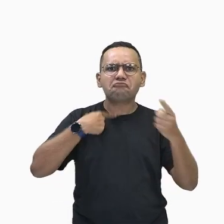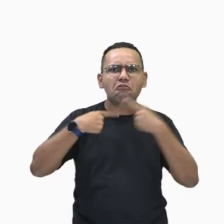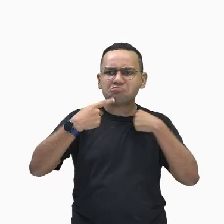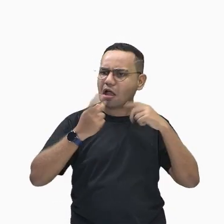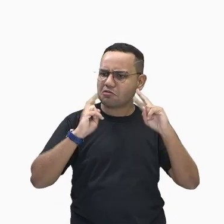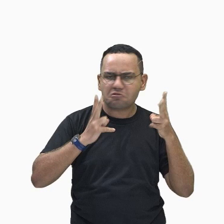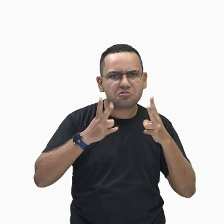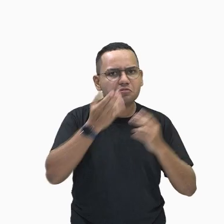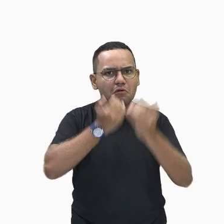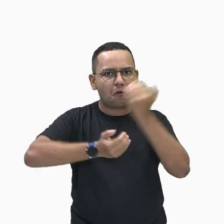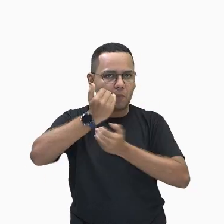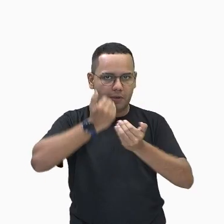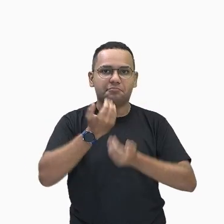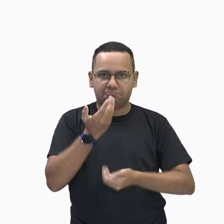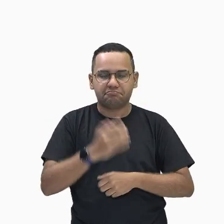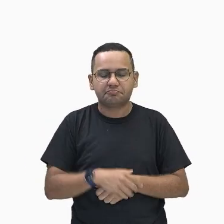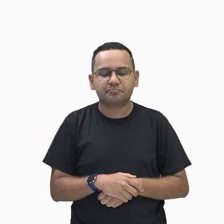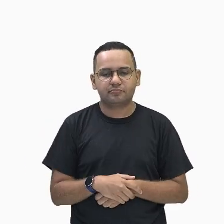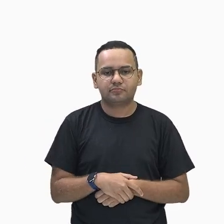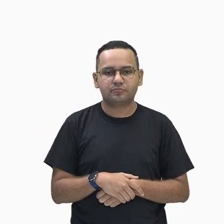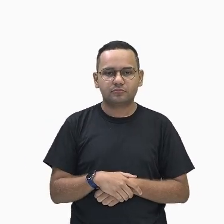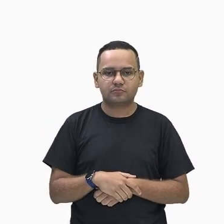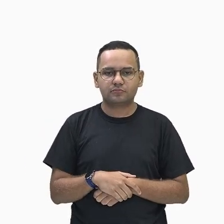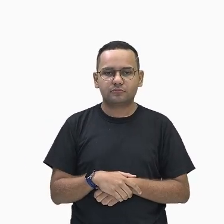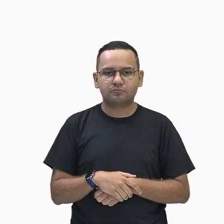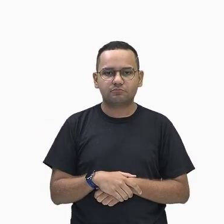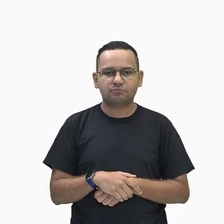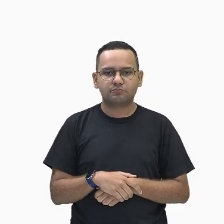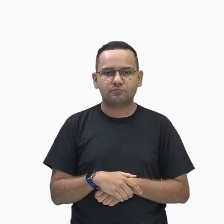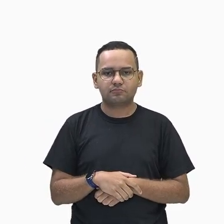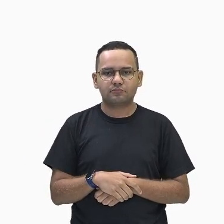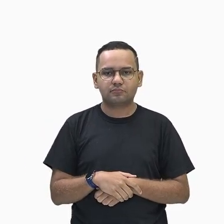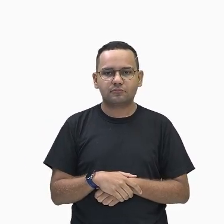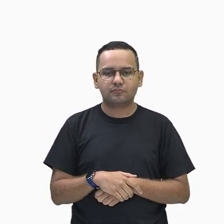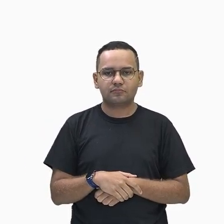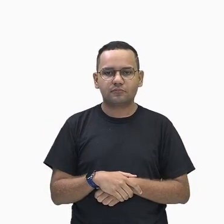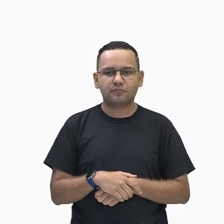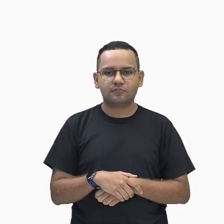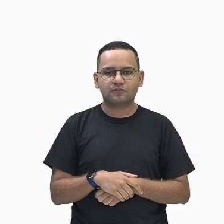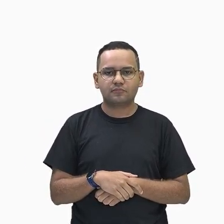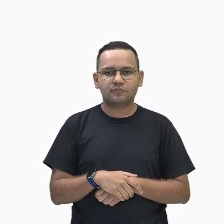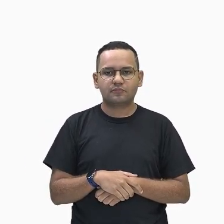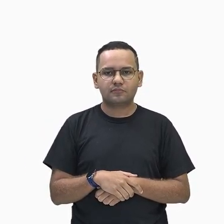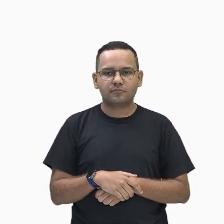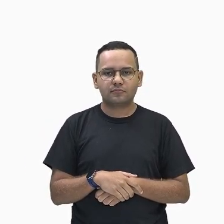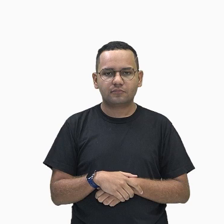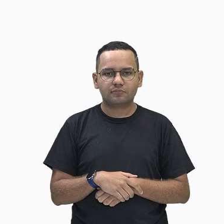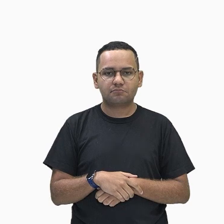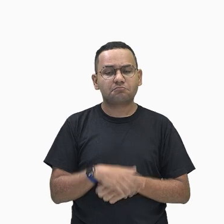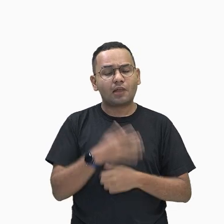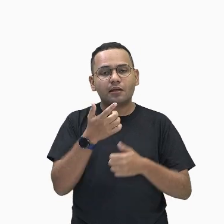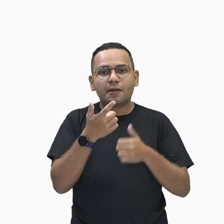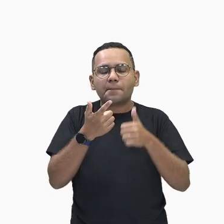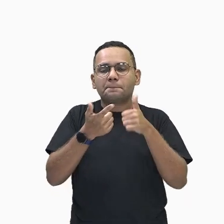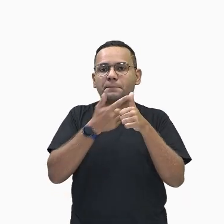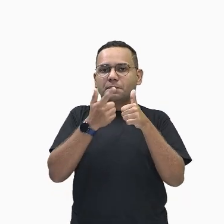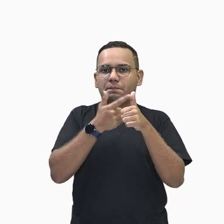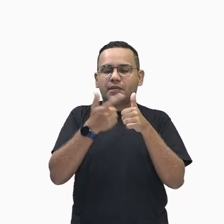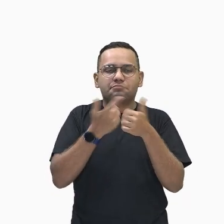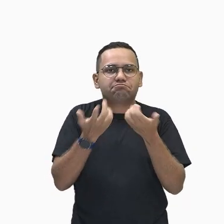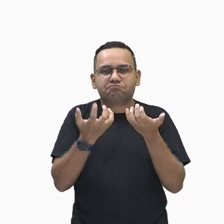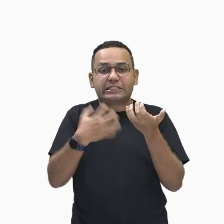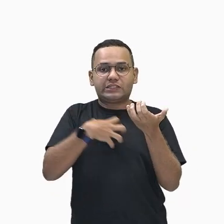de grandes quantidades de comida essa é a primeira parte do quadro clínico né da da da doença